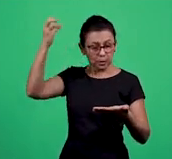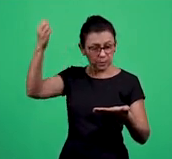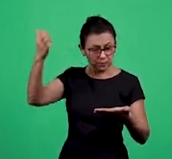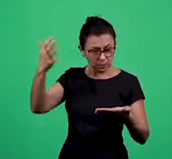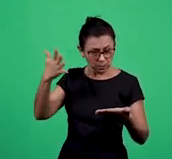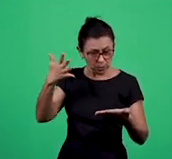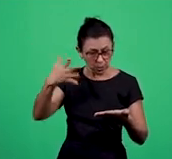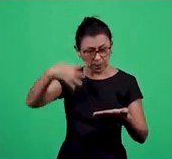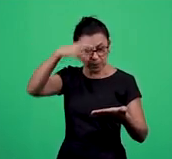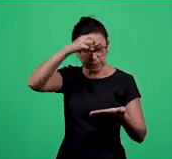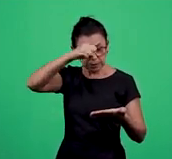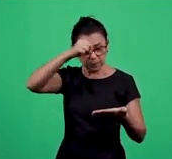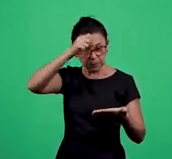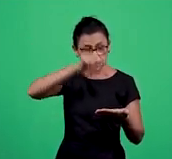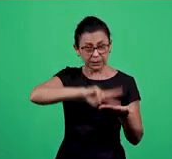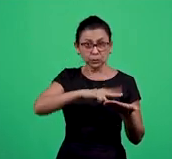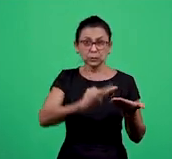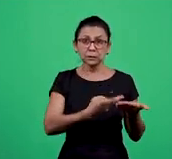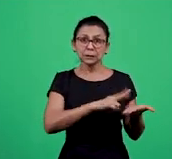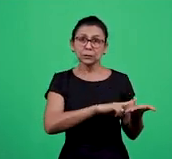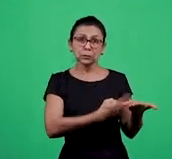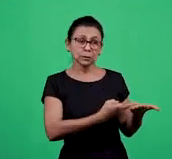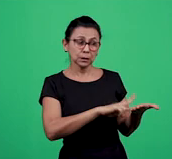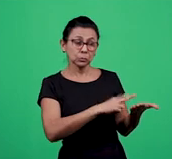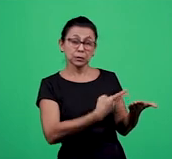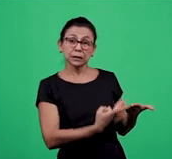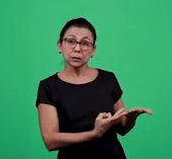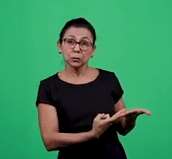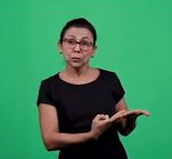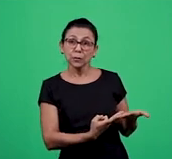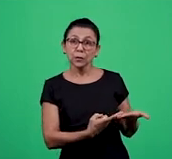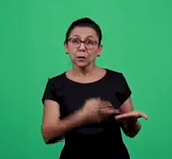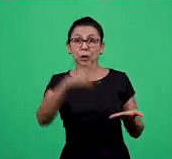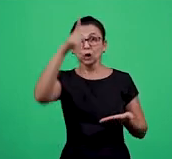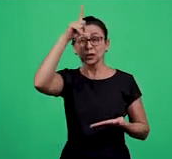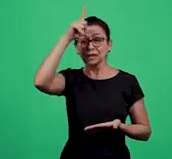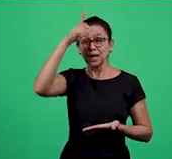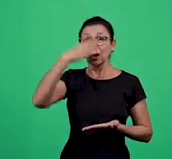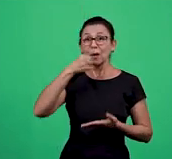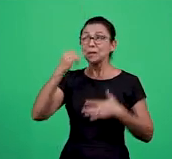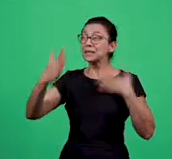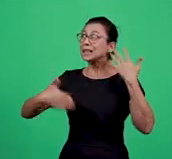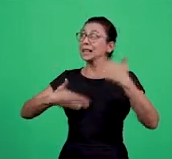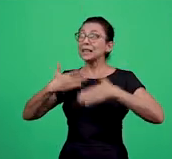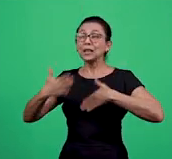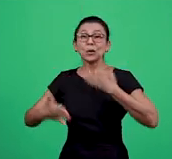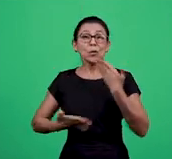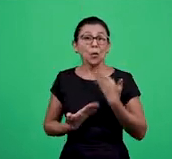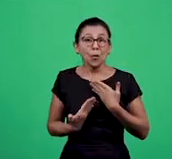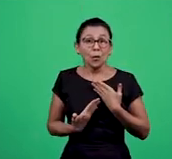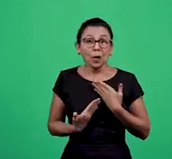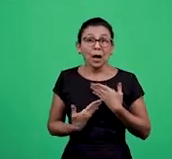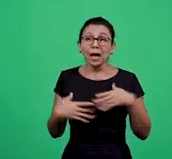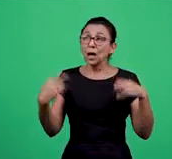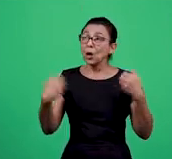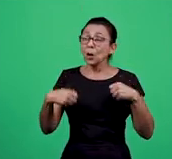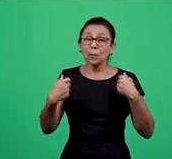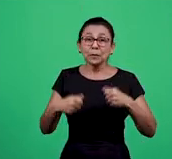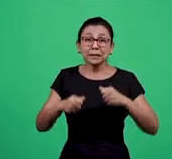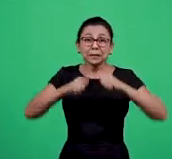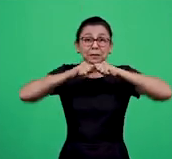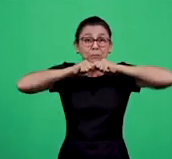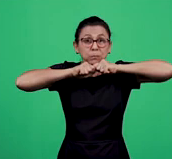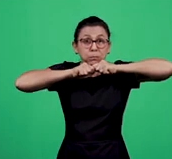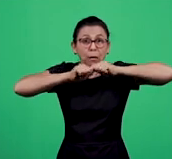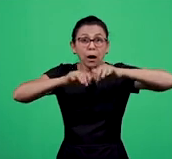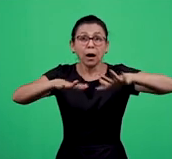experiências, e ele foi se alegrando, foi sendo visitado pelo Espírito Santo, e ele falou: isso não pode ficar só para mim, eu tenho que